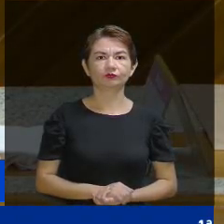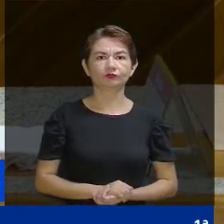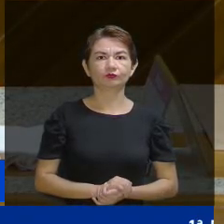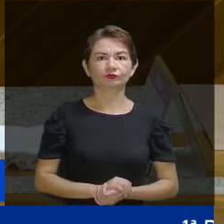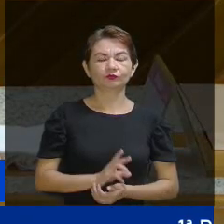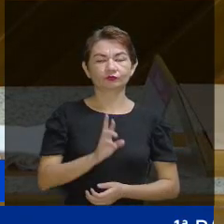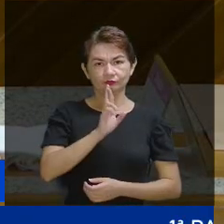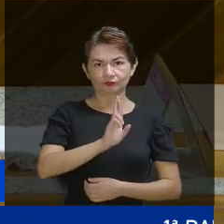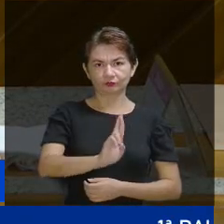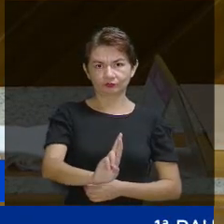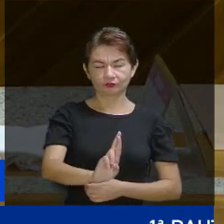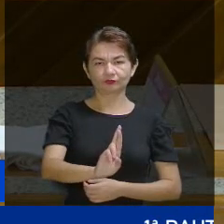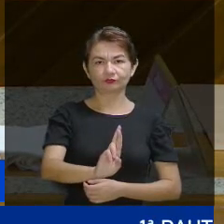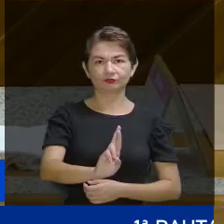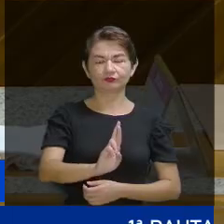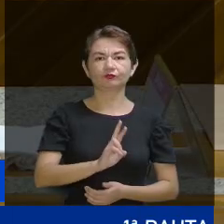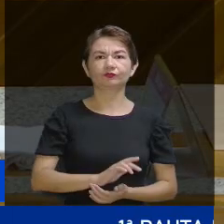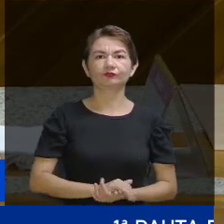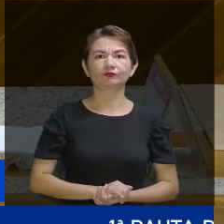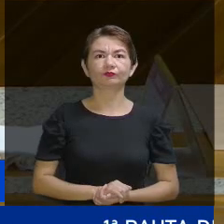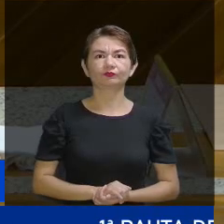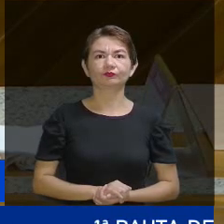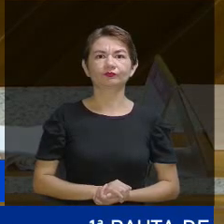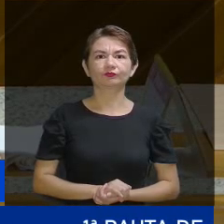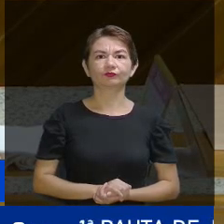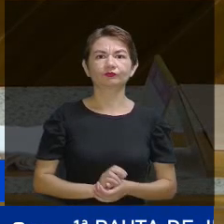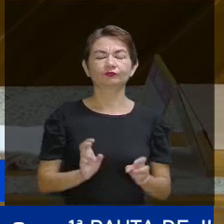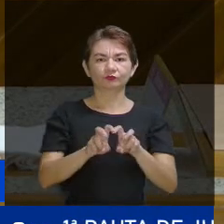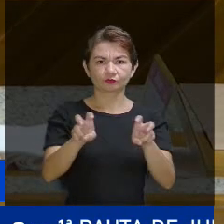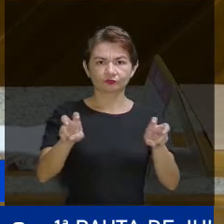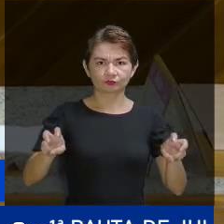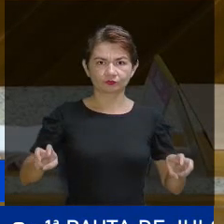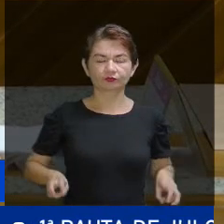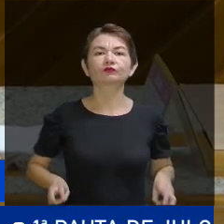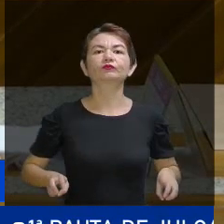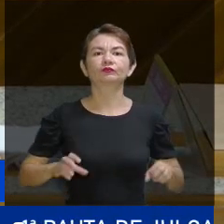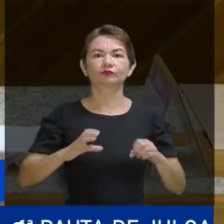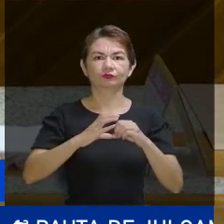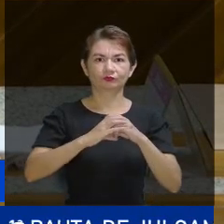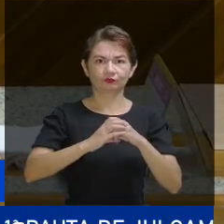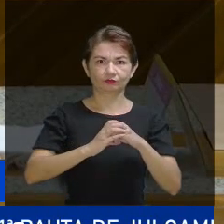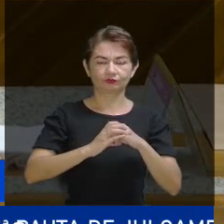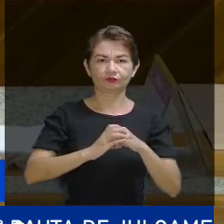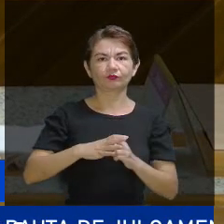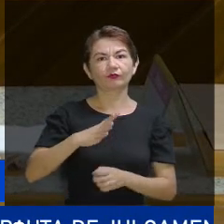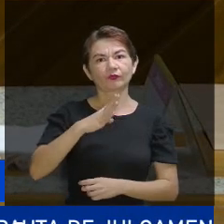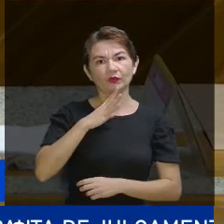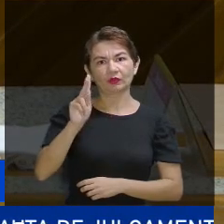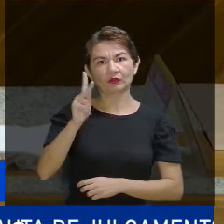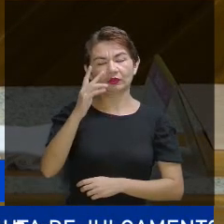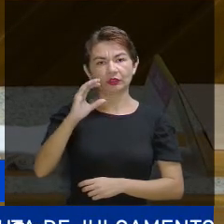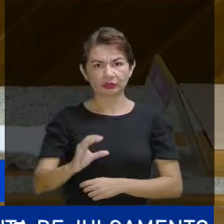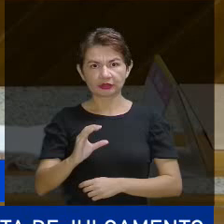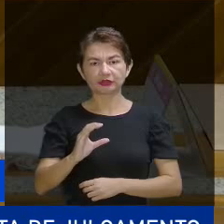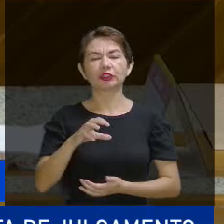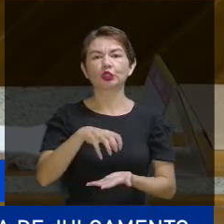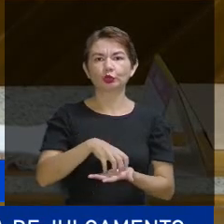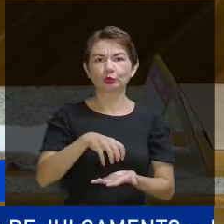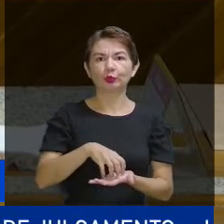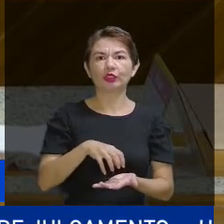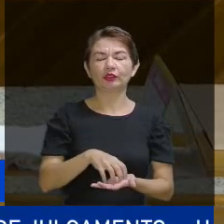Proclamo o resultado. Carlos Torque. No Tribunal Regional Eleitoral, conheceu do HC e, no